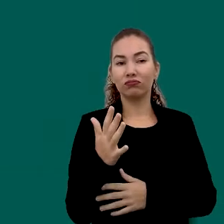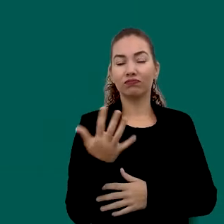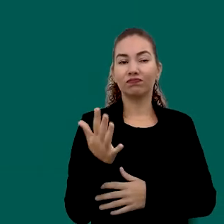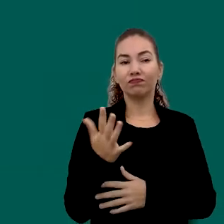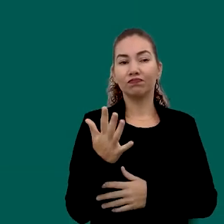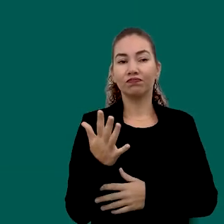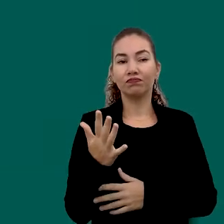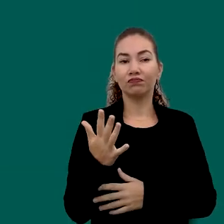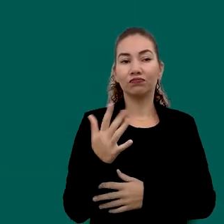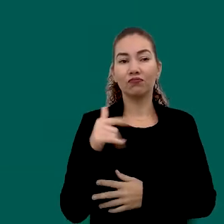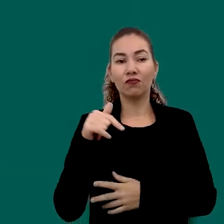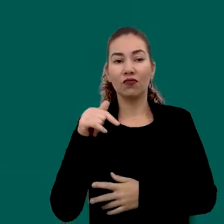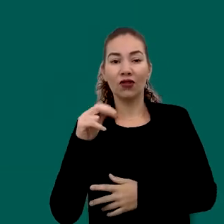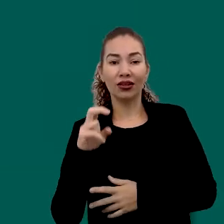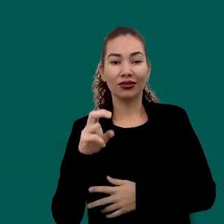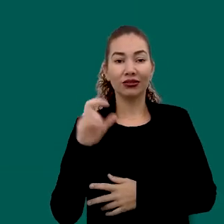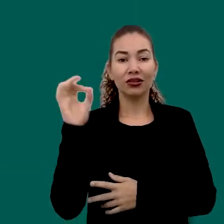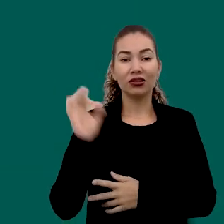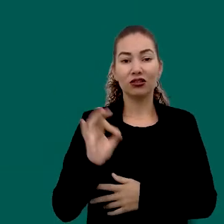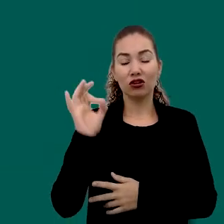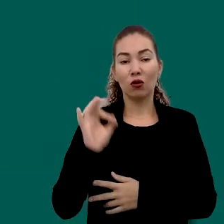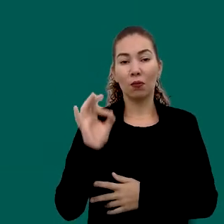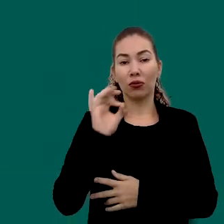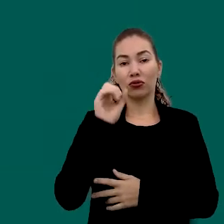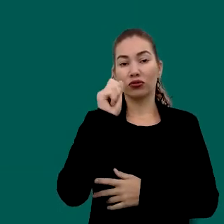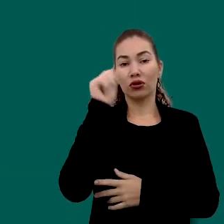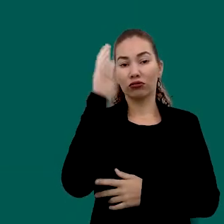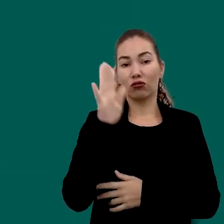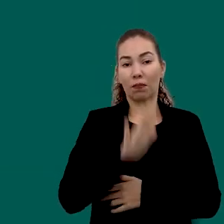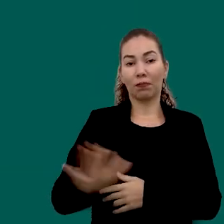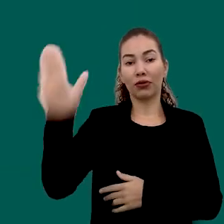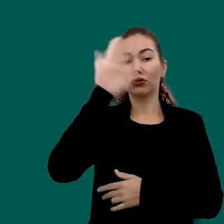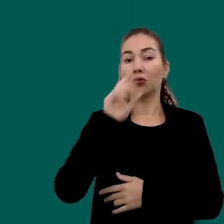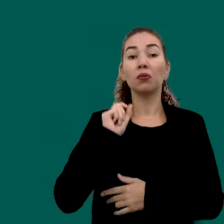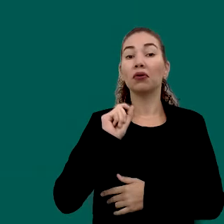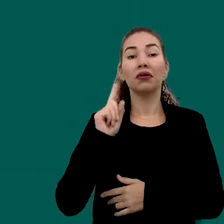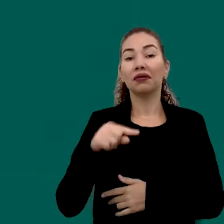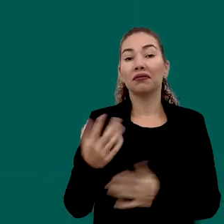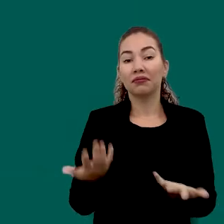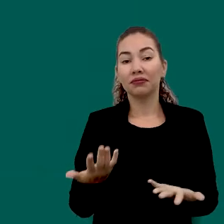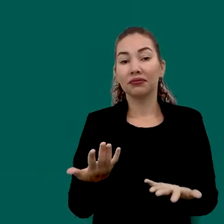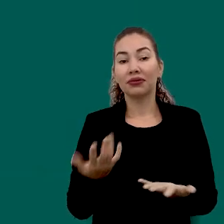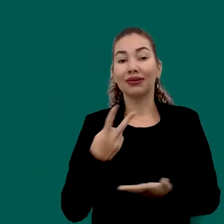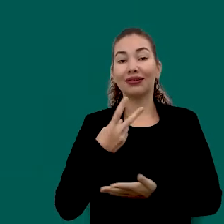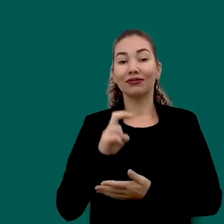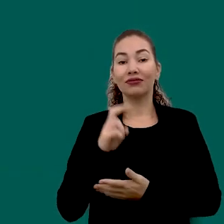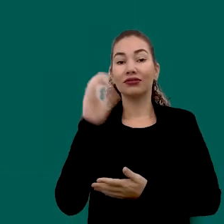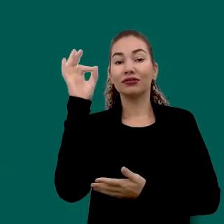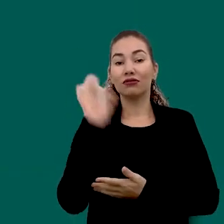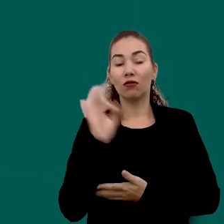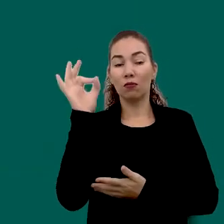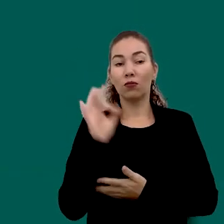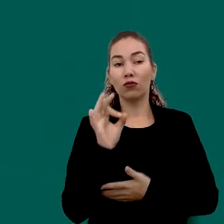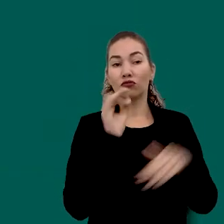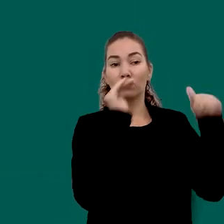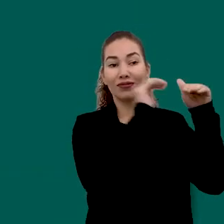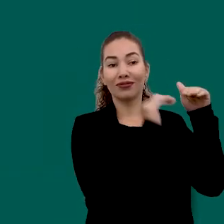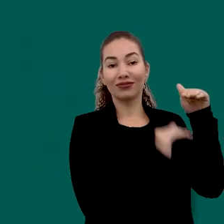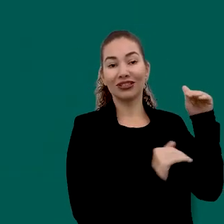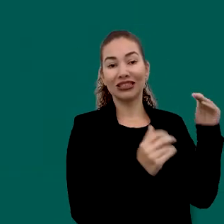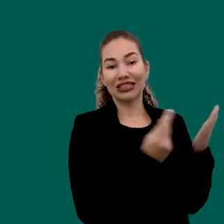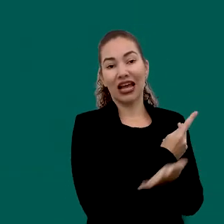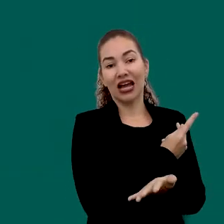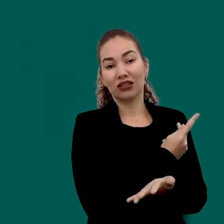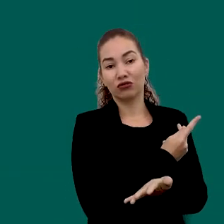75% é a média nacional. O que significa? Que 25% do estoque do varejo supermercadista está errado dentro do sistema dele,